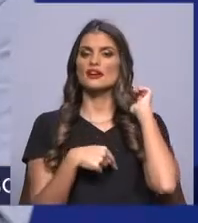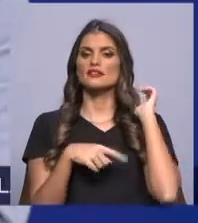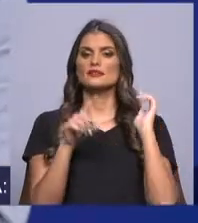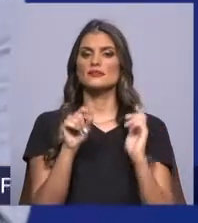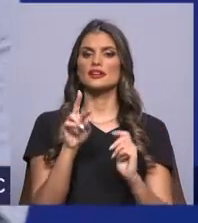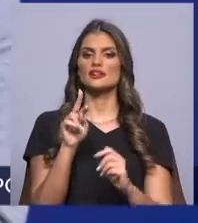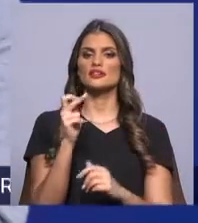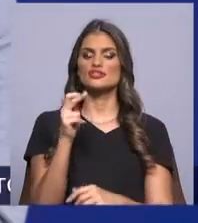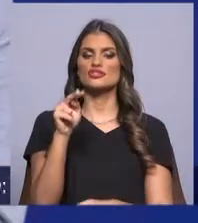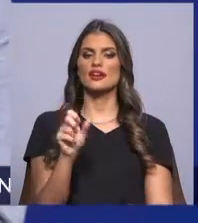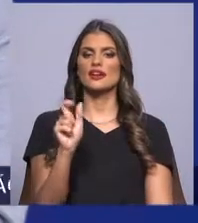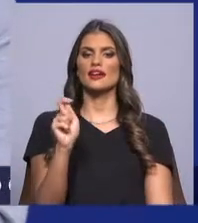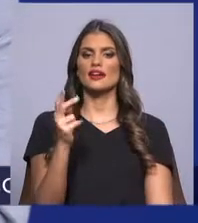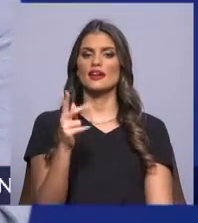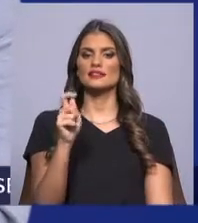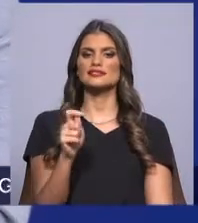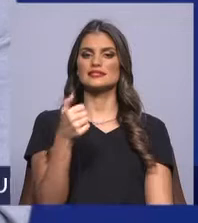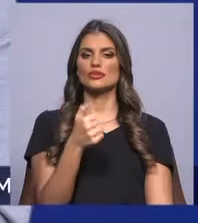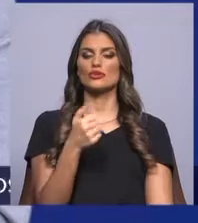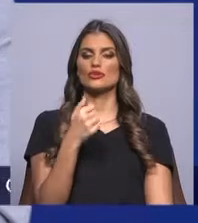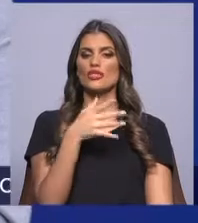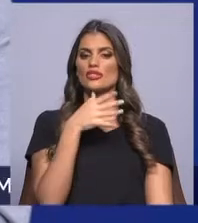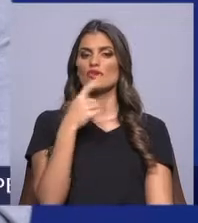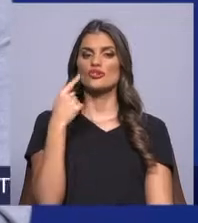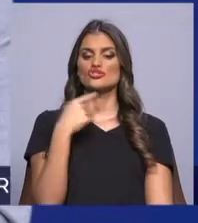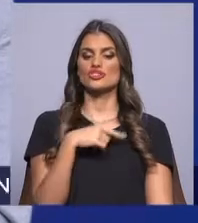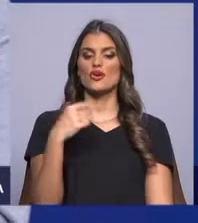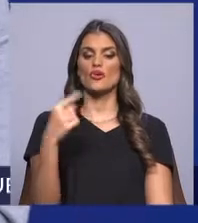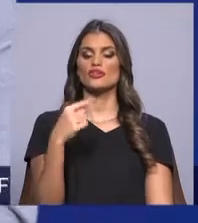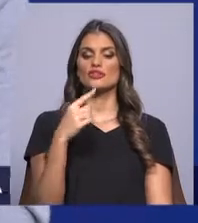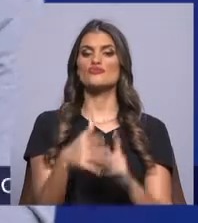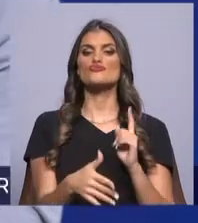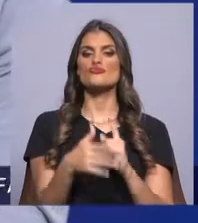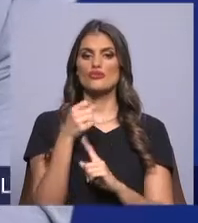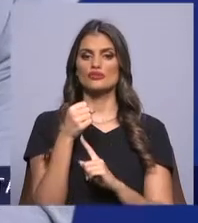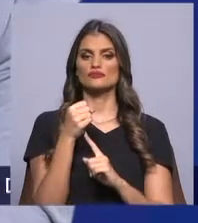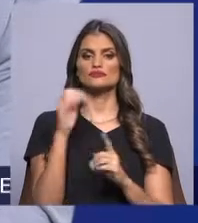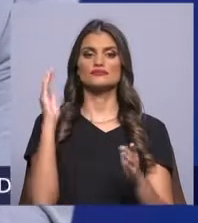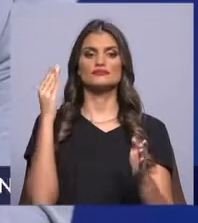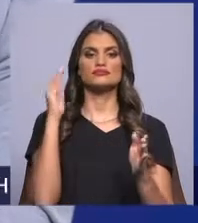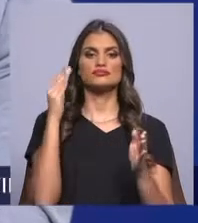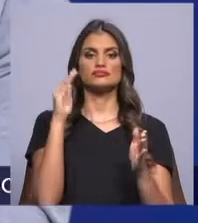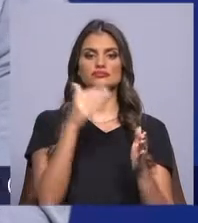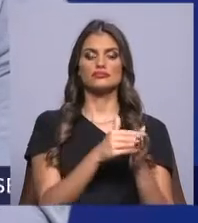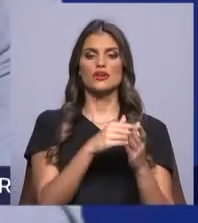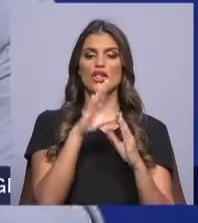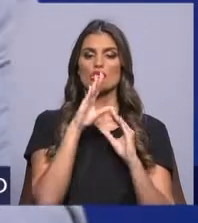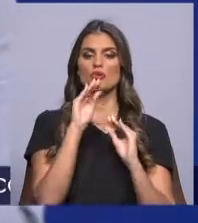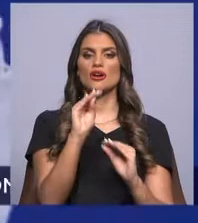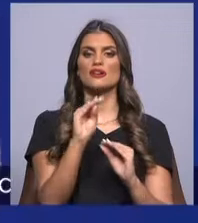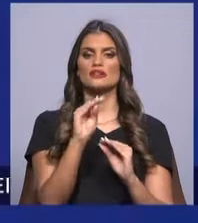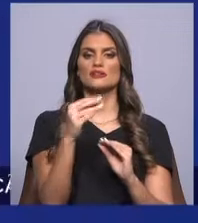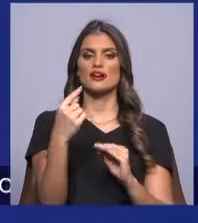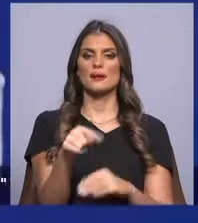Chang'e 5. Relembro que a China é a única nação que conseguiu, nomeadamente, chegar ao outro lado da Lua, ao lado oculto da Lua, onde tem